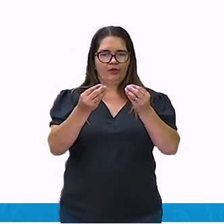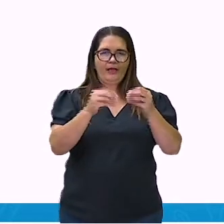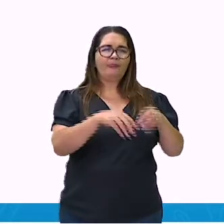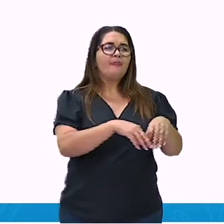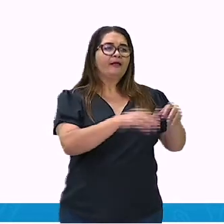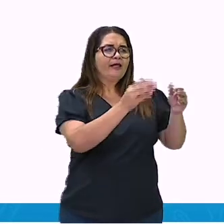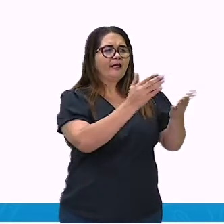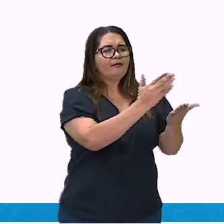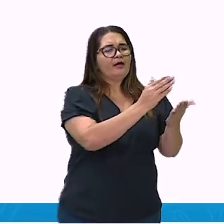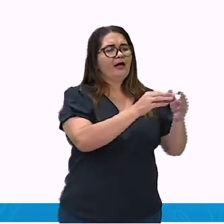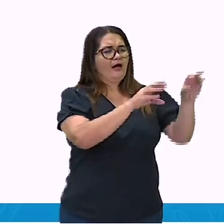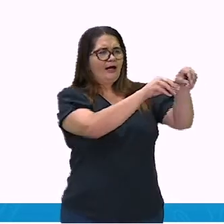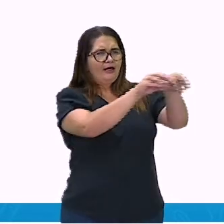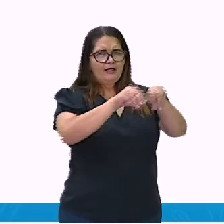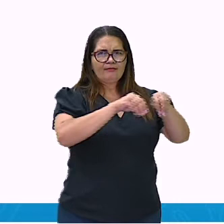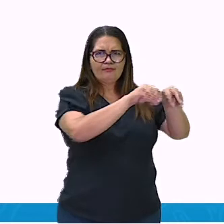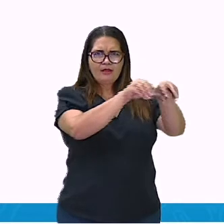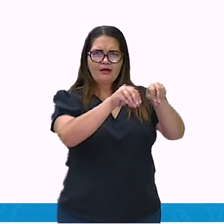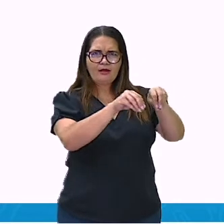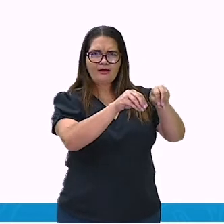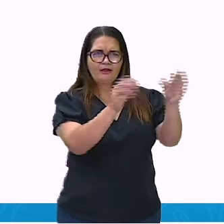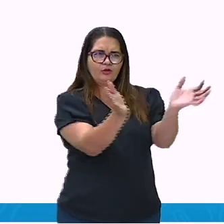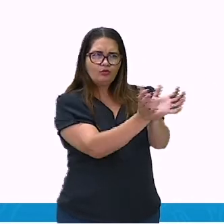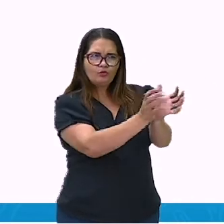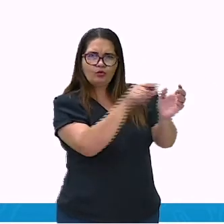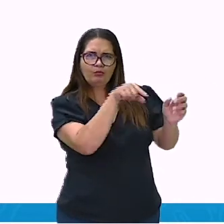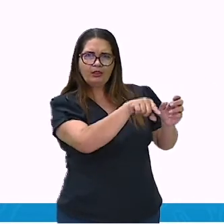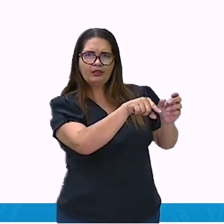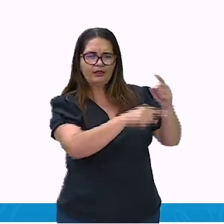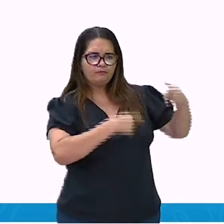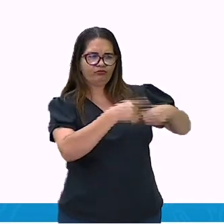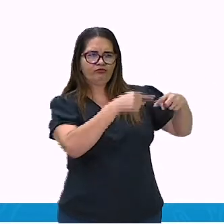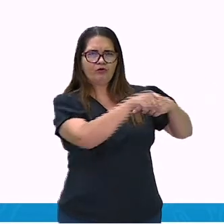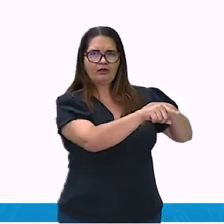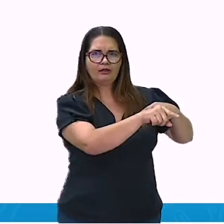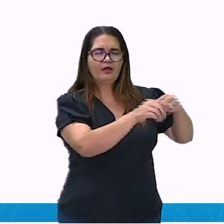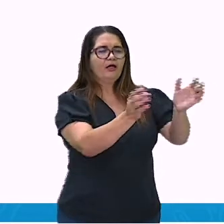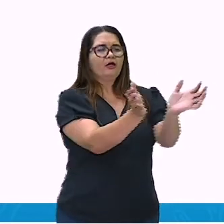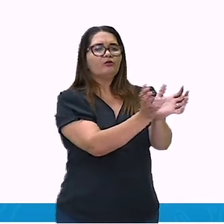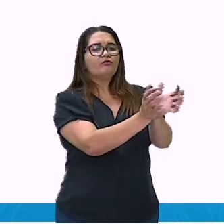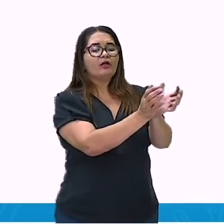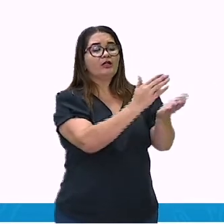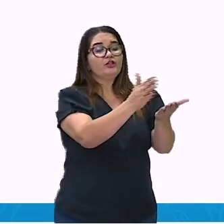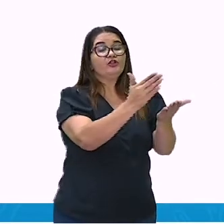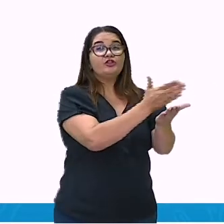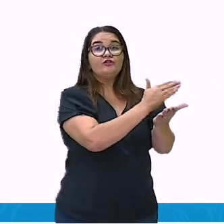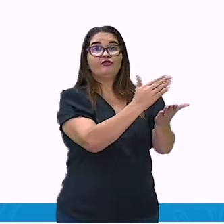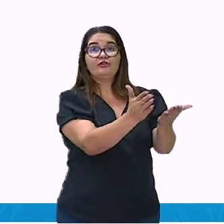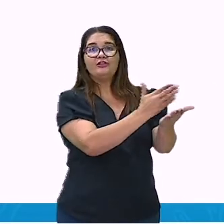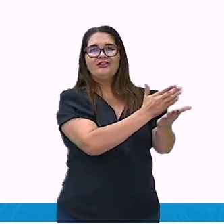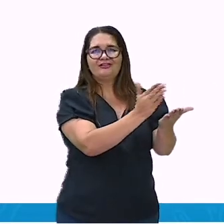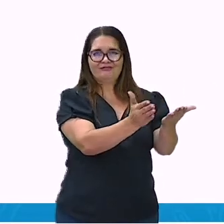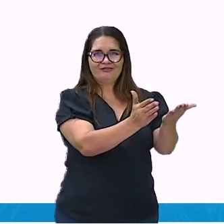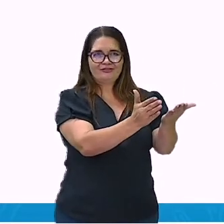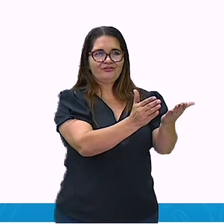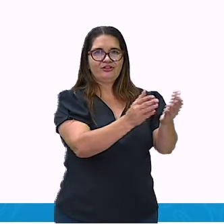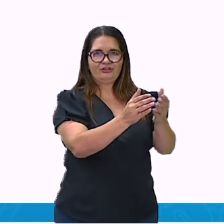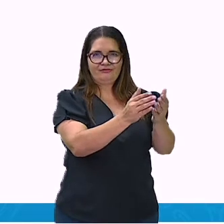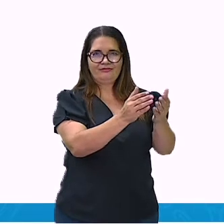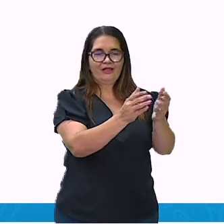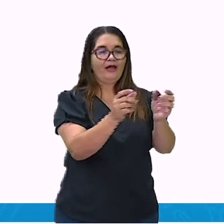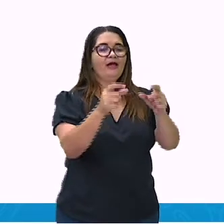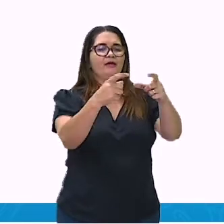pedaços de terras dentro da capitania. Construir os engenhos, porque através